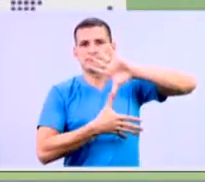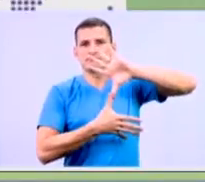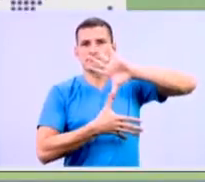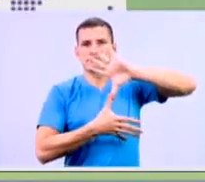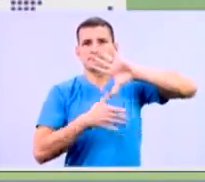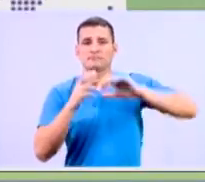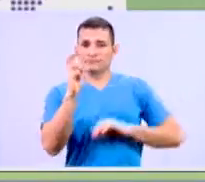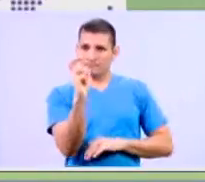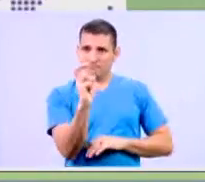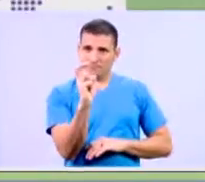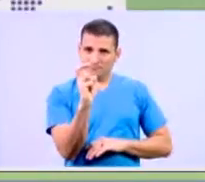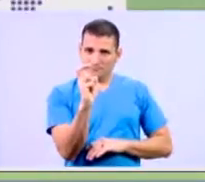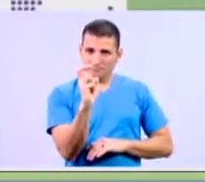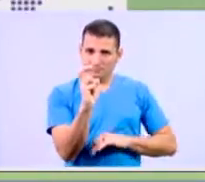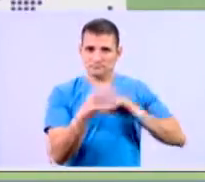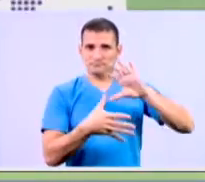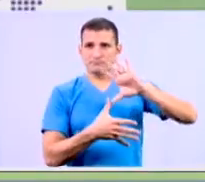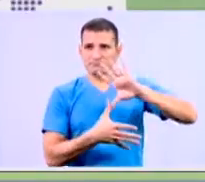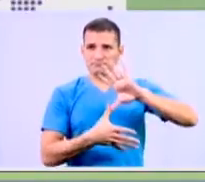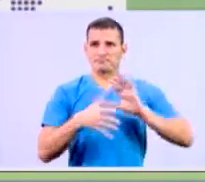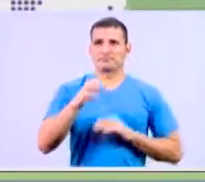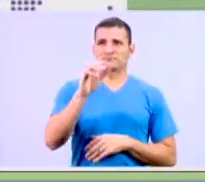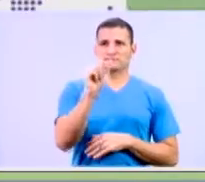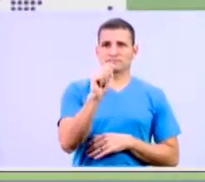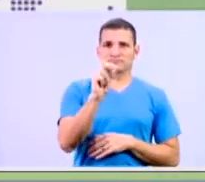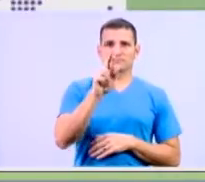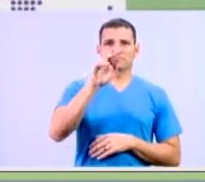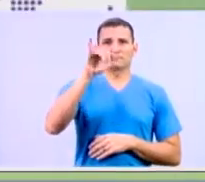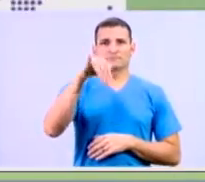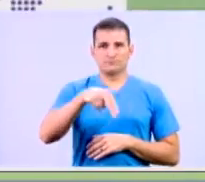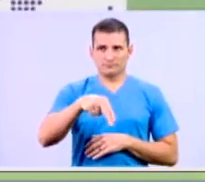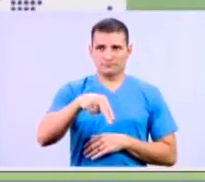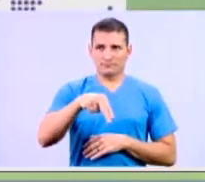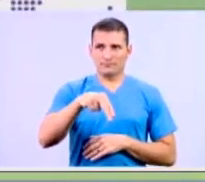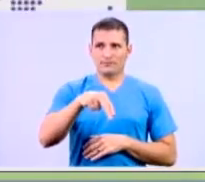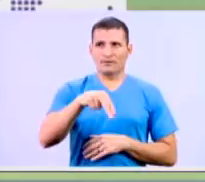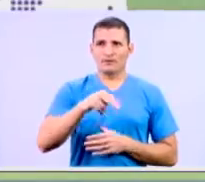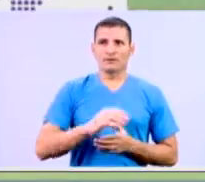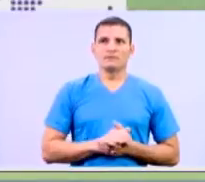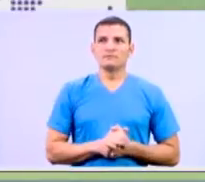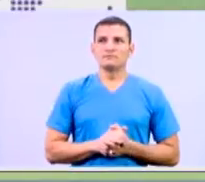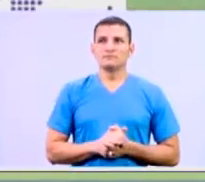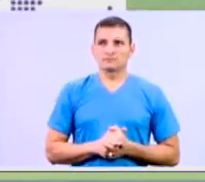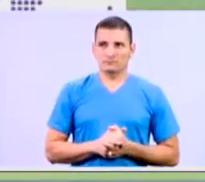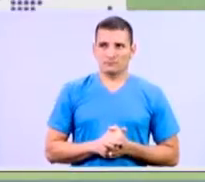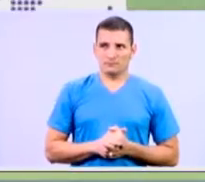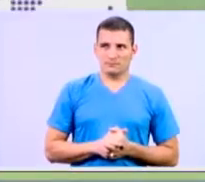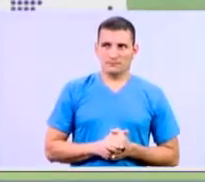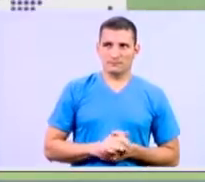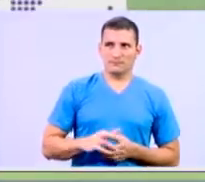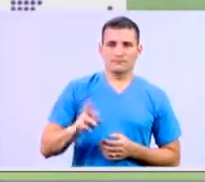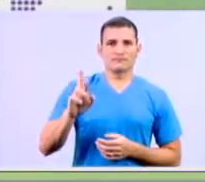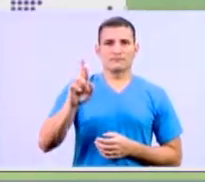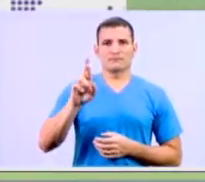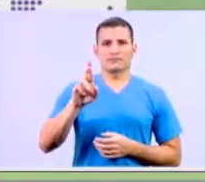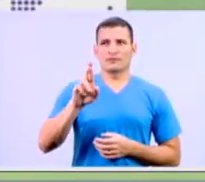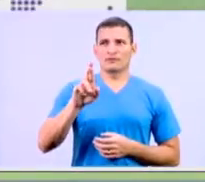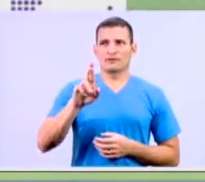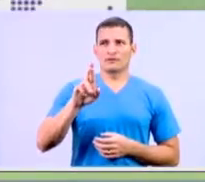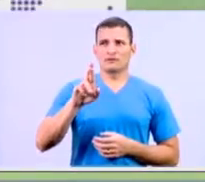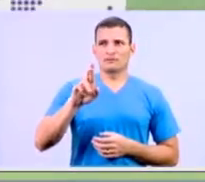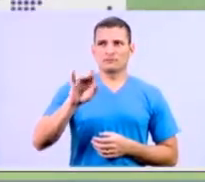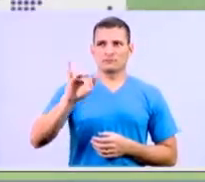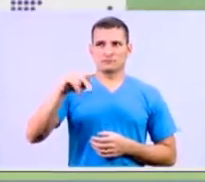5 registros, né? ARIN, RIP-NCC, ARIN aqui, RIP-NCC,